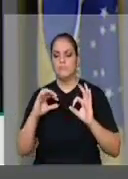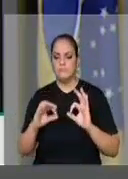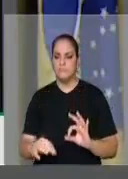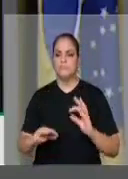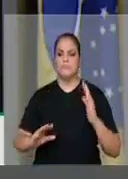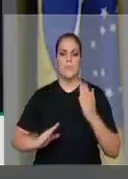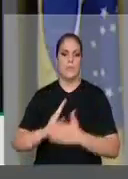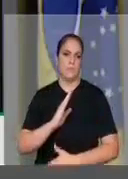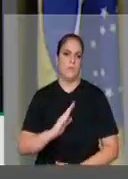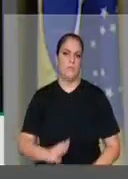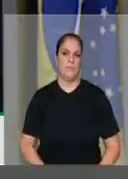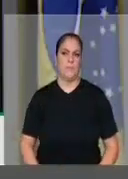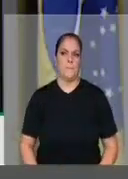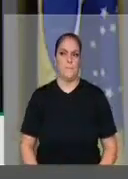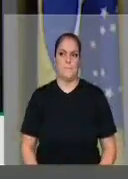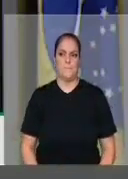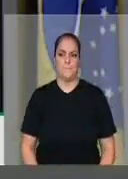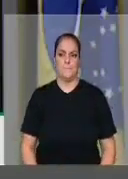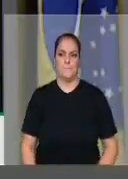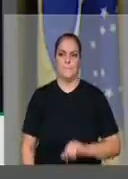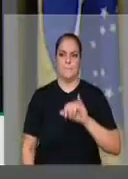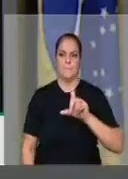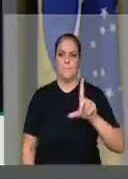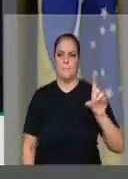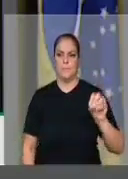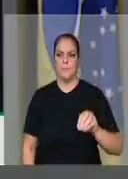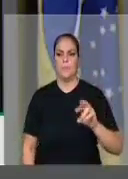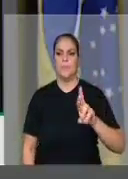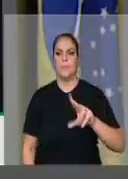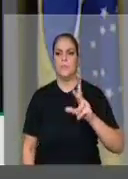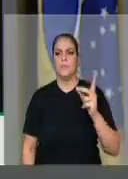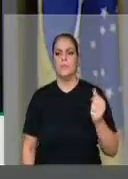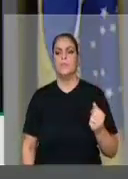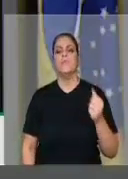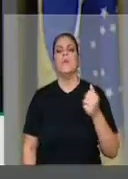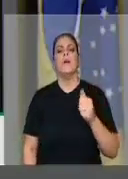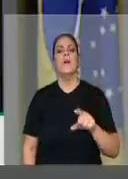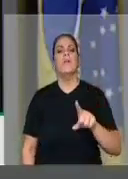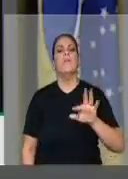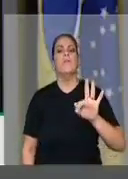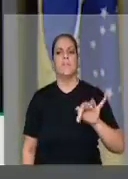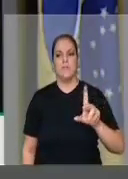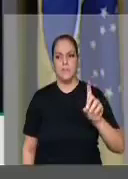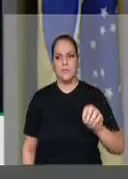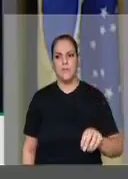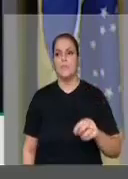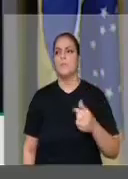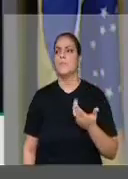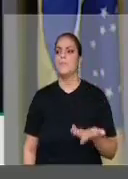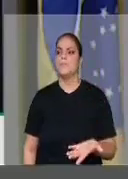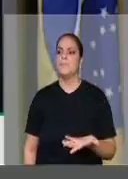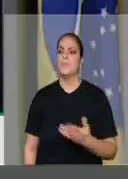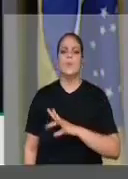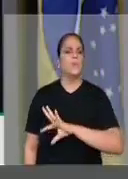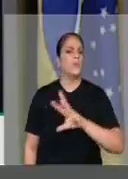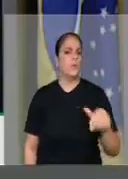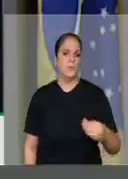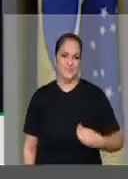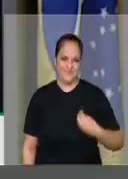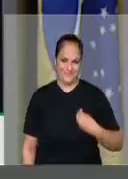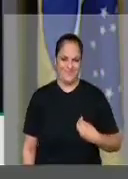consenso. Meu caro amigo Wildo Rocha, Alfredo Keffer, Enio Verri e todos que estão aqui presentes nessa